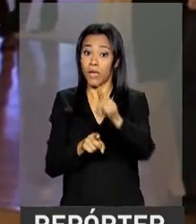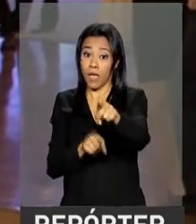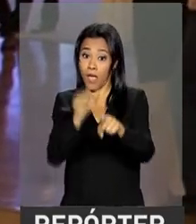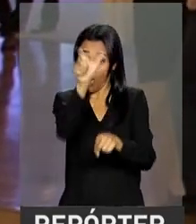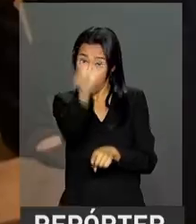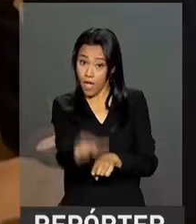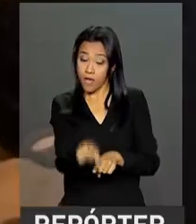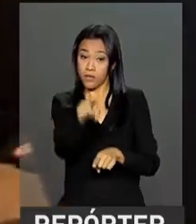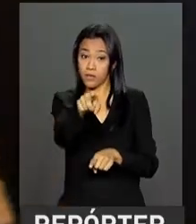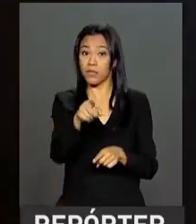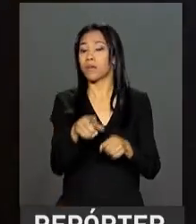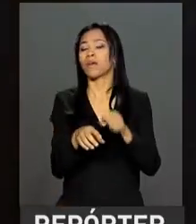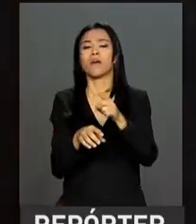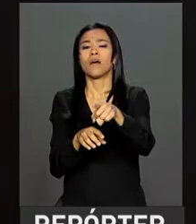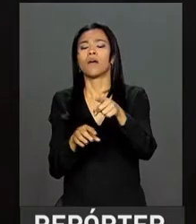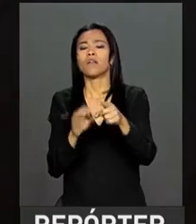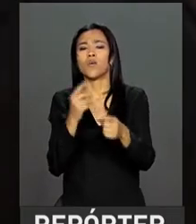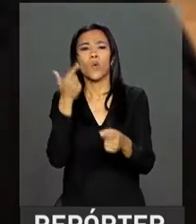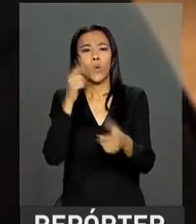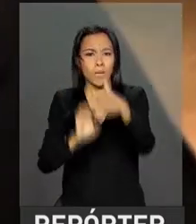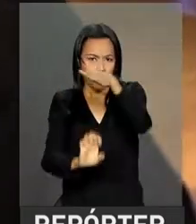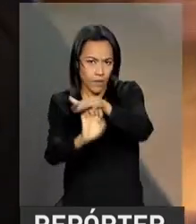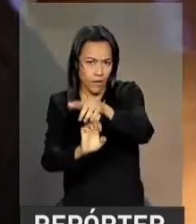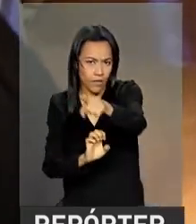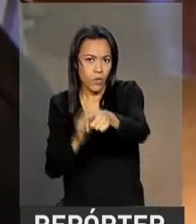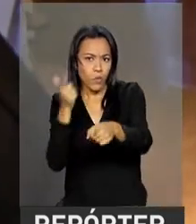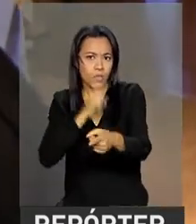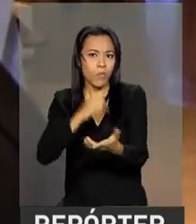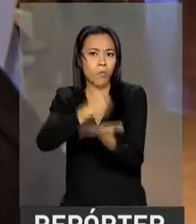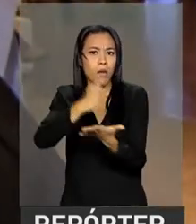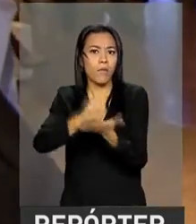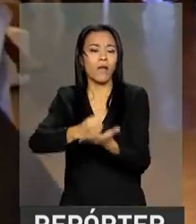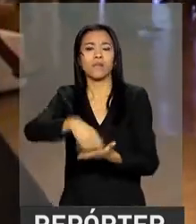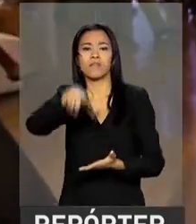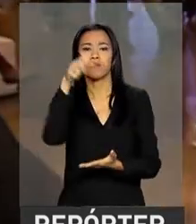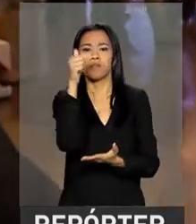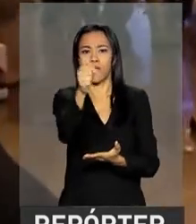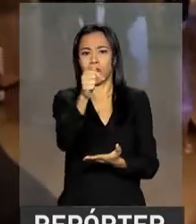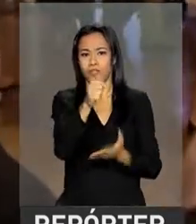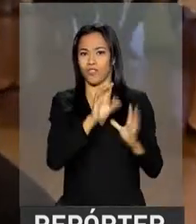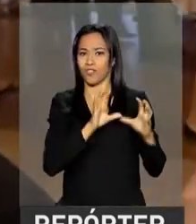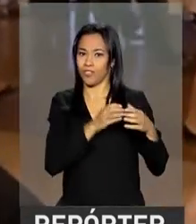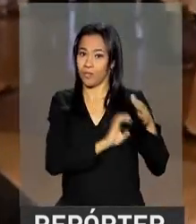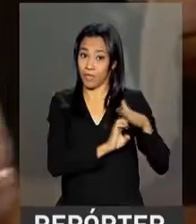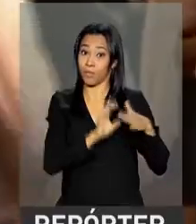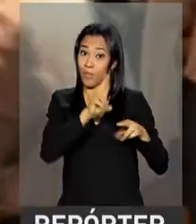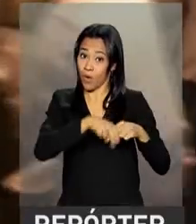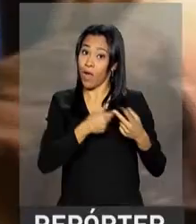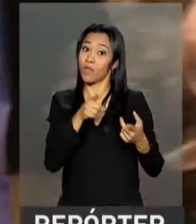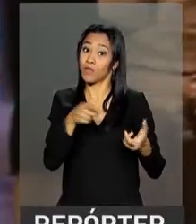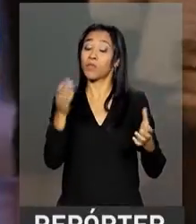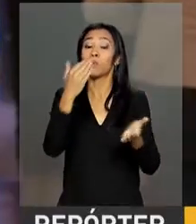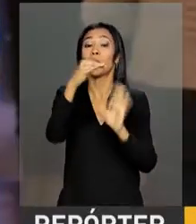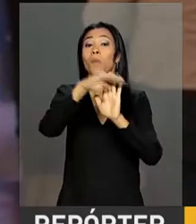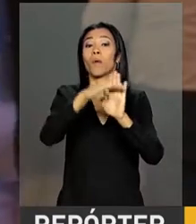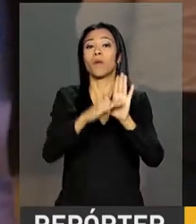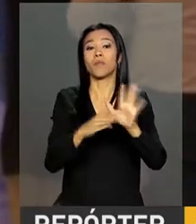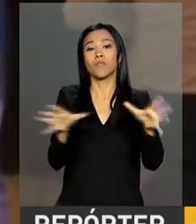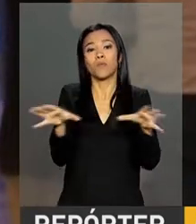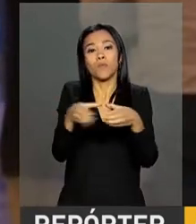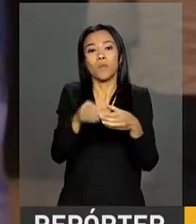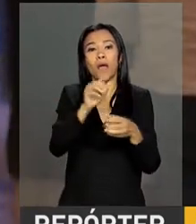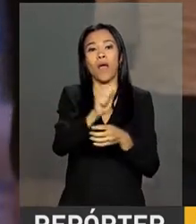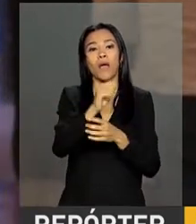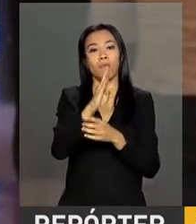dessas indústrias a empresa fechou contratos com 7 estar tapes duas delas do programa da bd e a gente consegue ter realmente